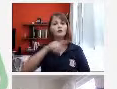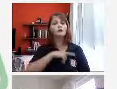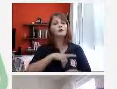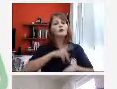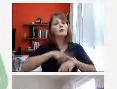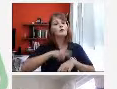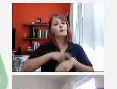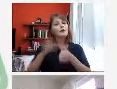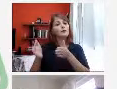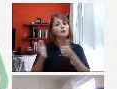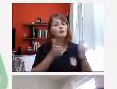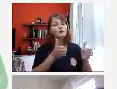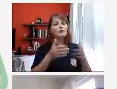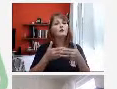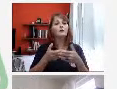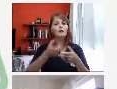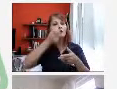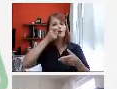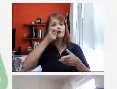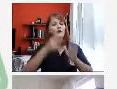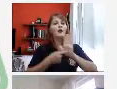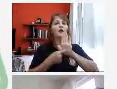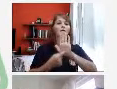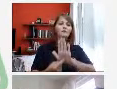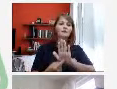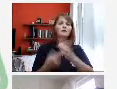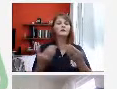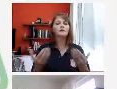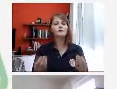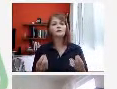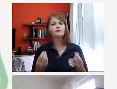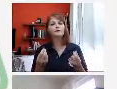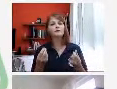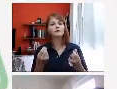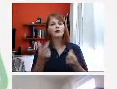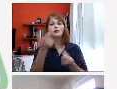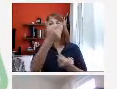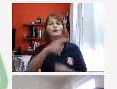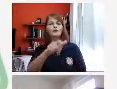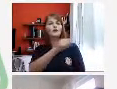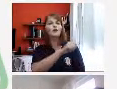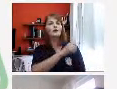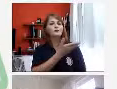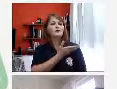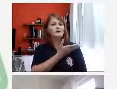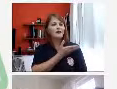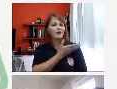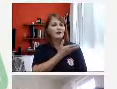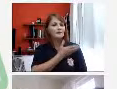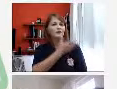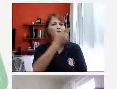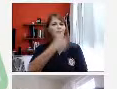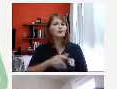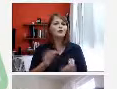de assistir as apresentações, né, de outros colegas de outros campos, né?